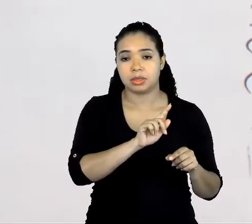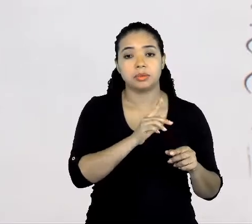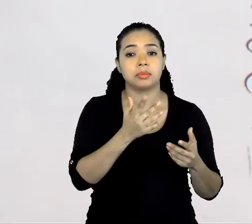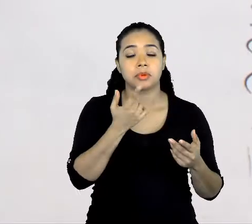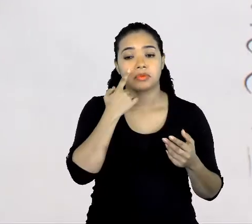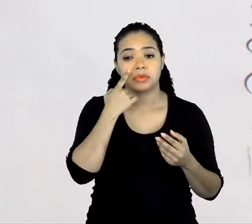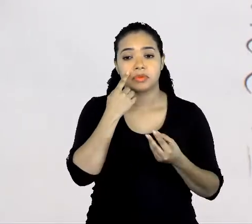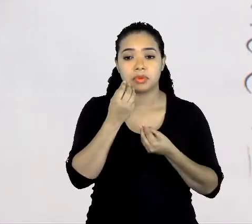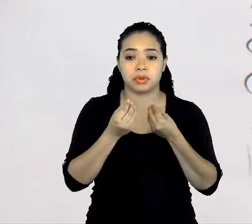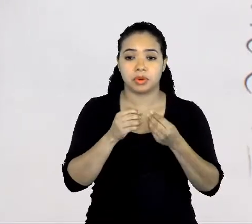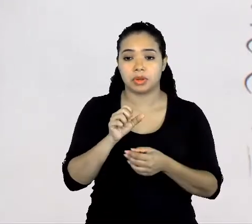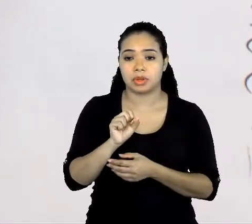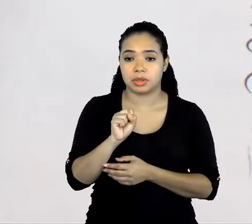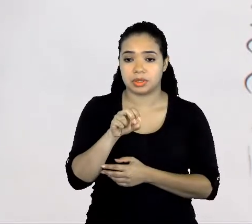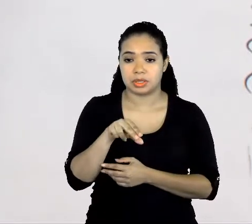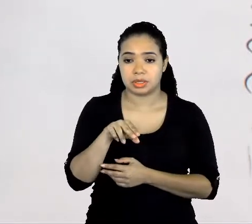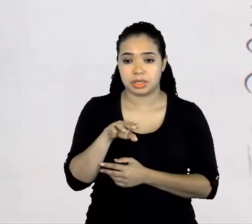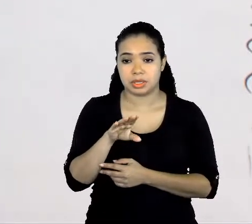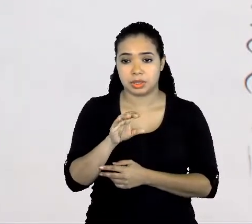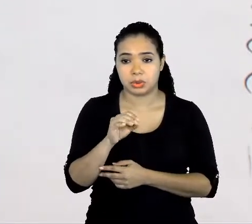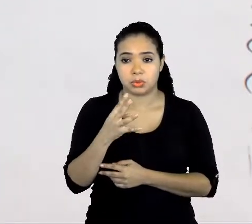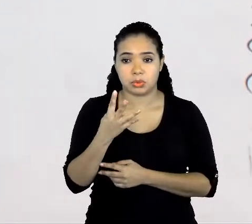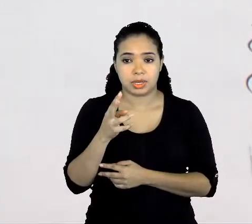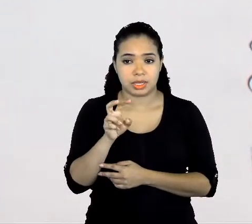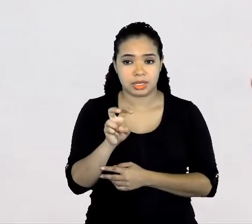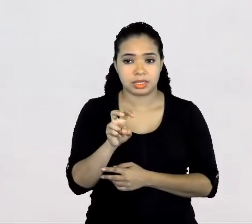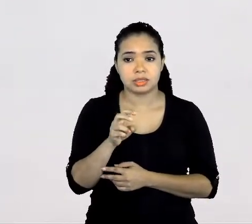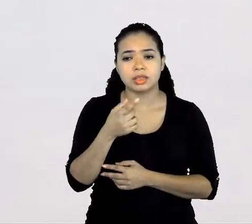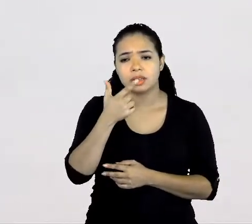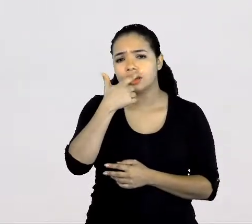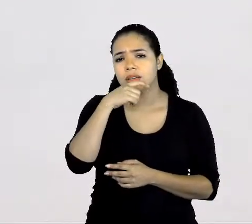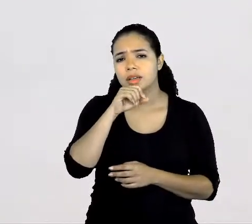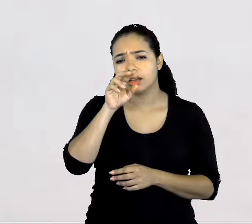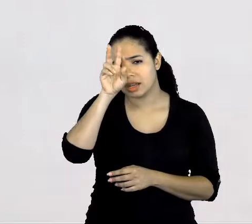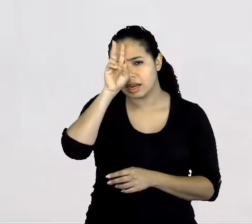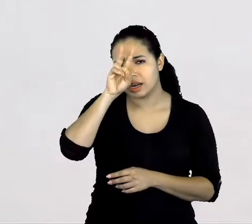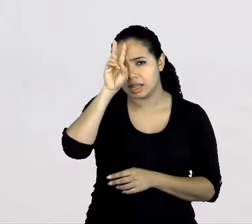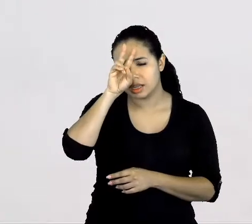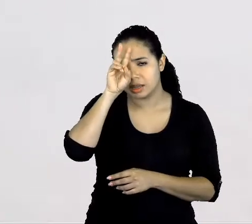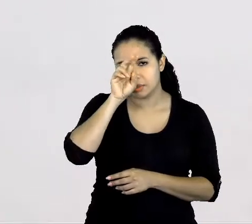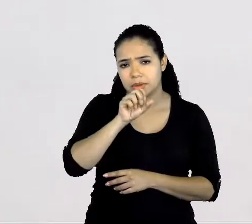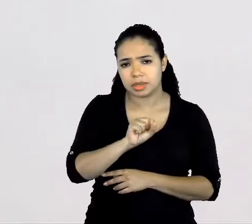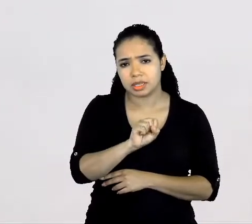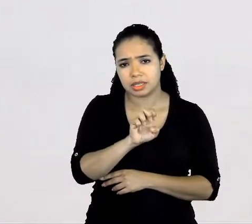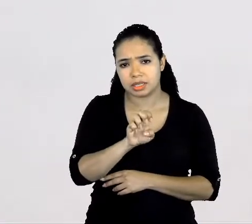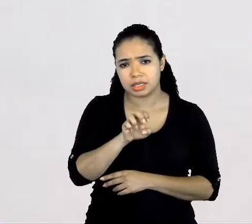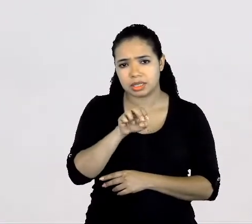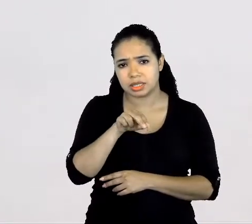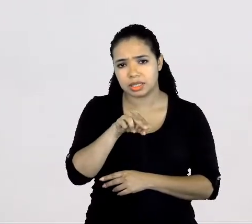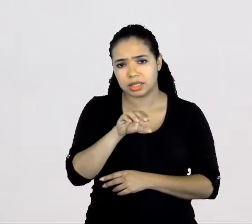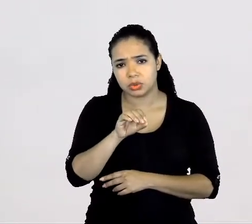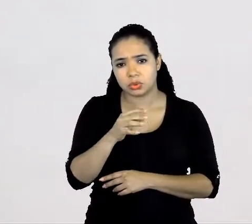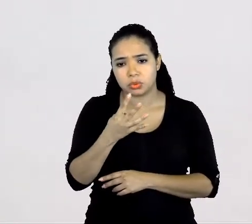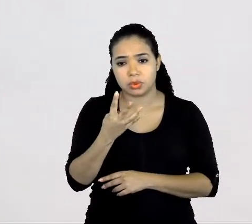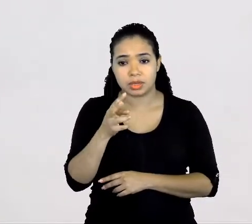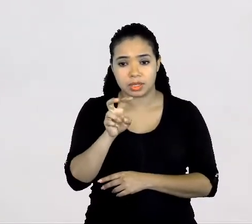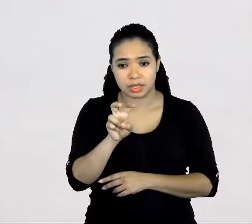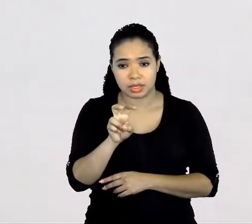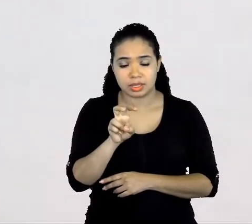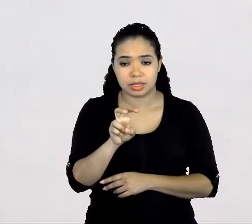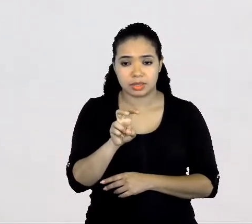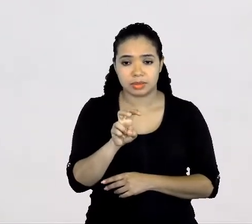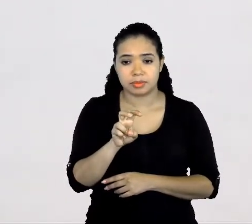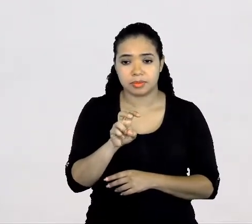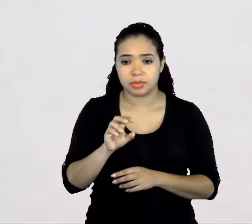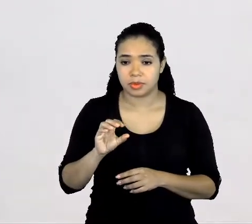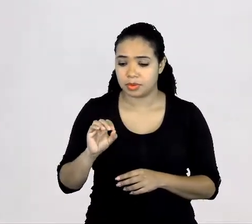seno de 45. Quem se lembra o que é seno de 45? Simples. Sempre será o